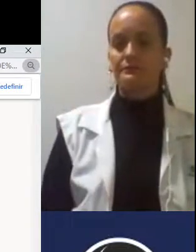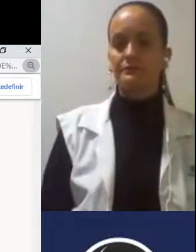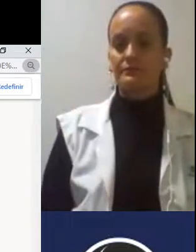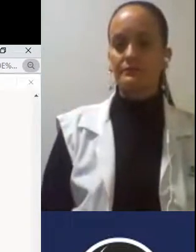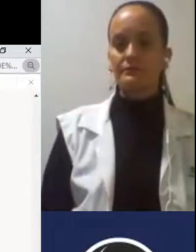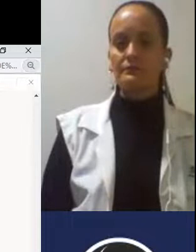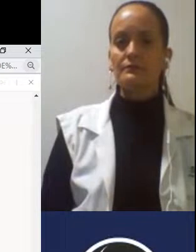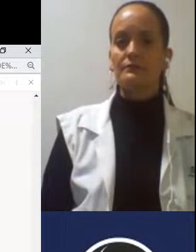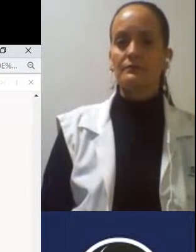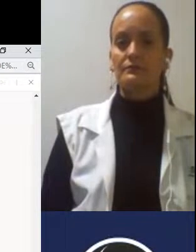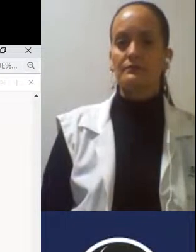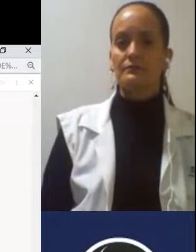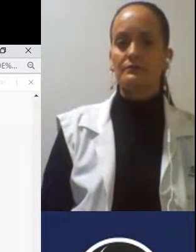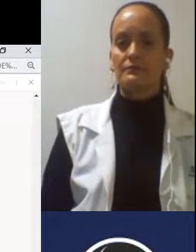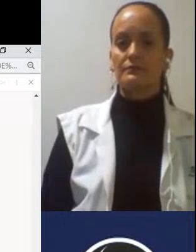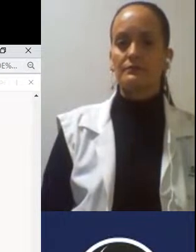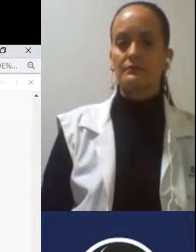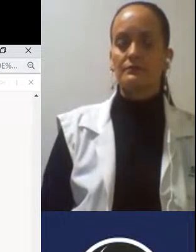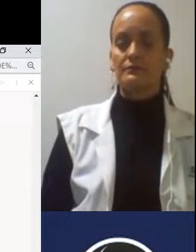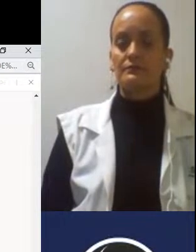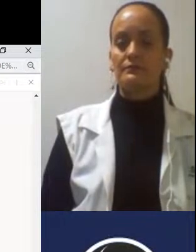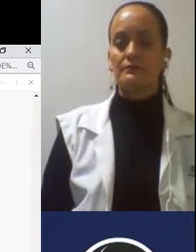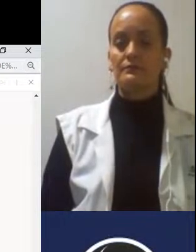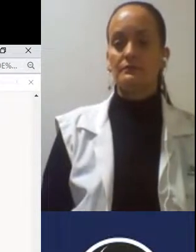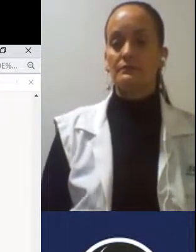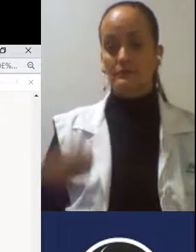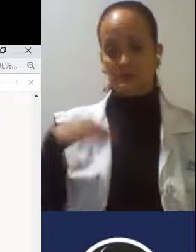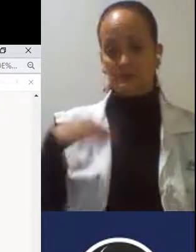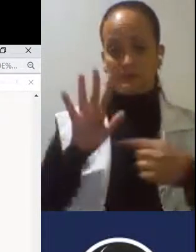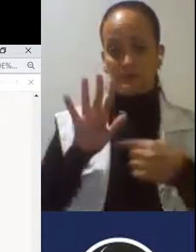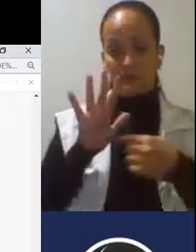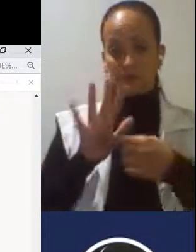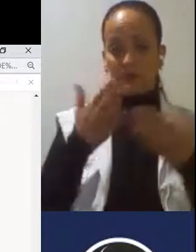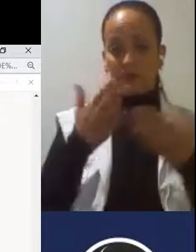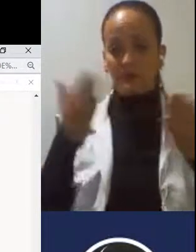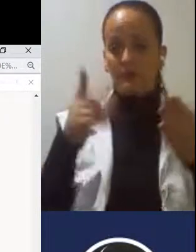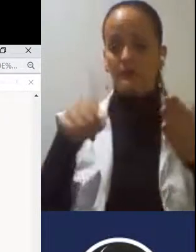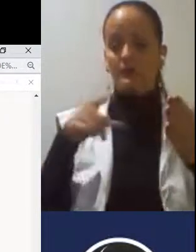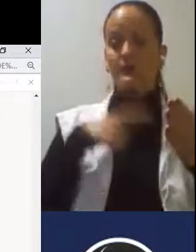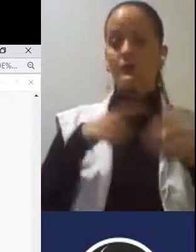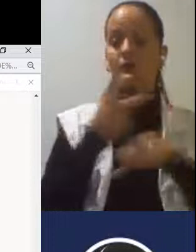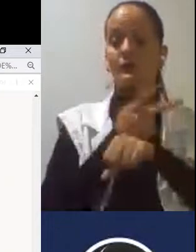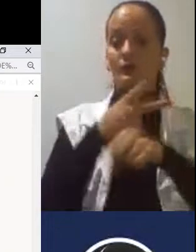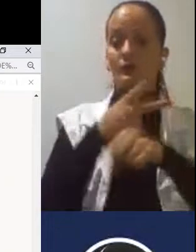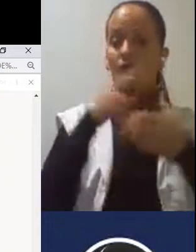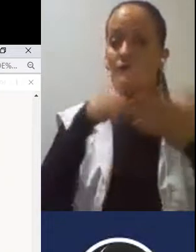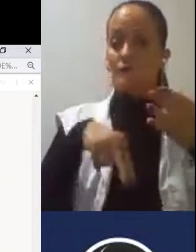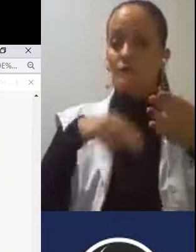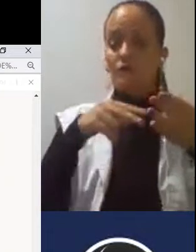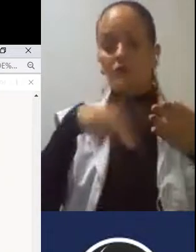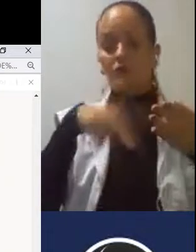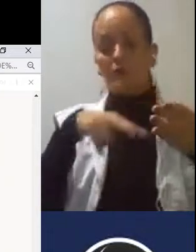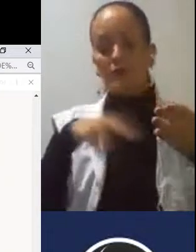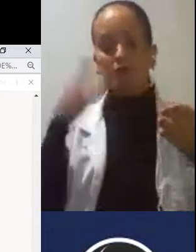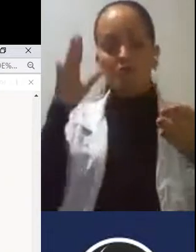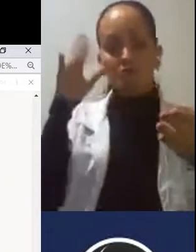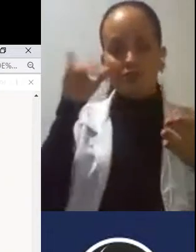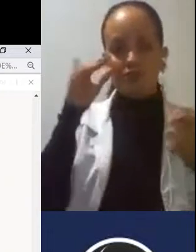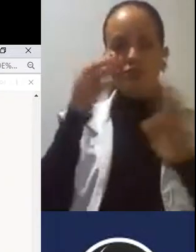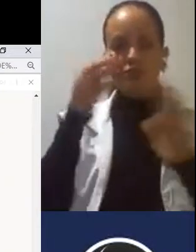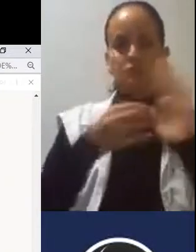que a gente acabou de mostrar aí para vocês, vai estar no capítulo 6, sobre as leis de Ohm e as leis de Kirchhoff. Então, aqui, ó,